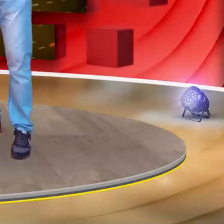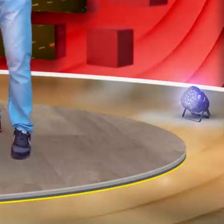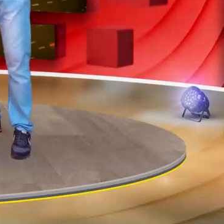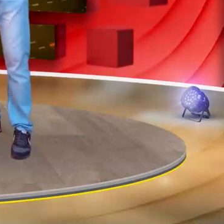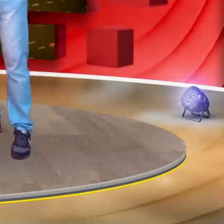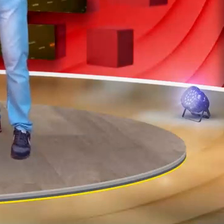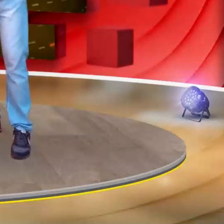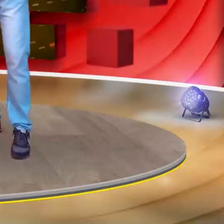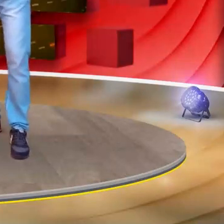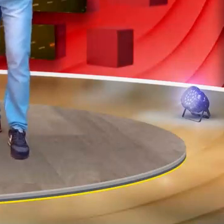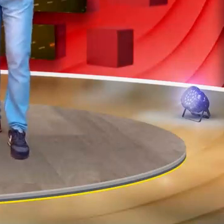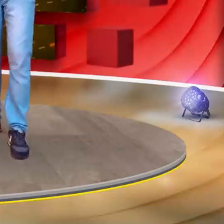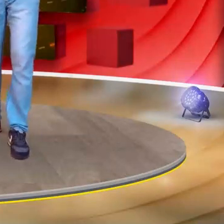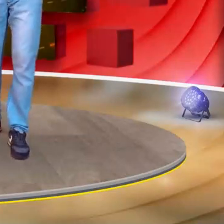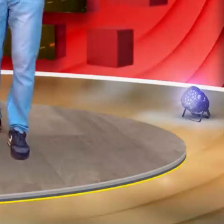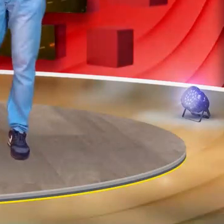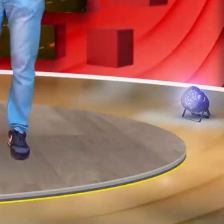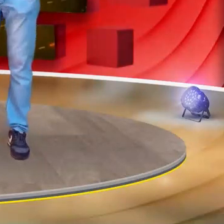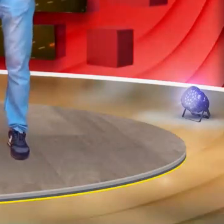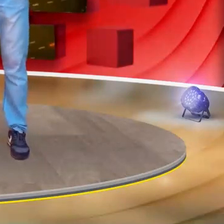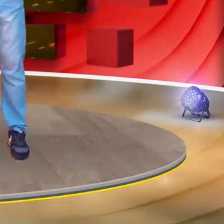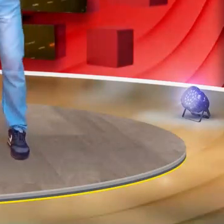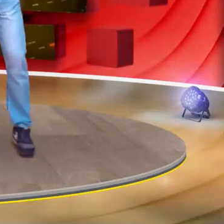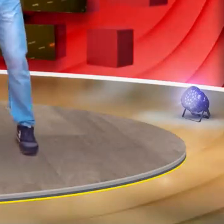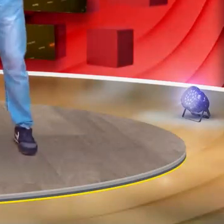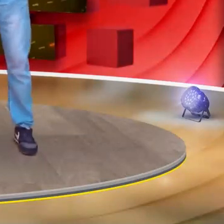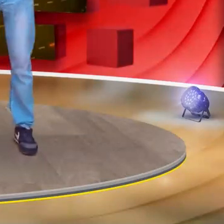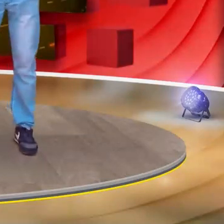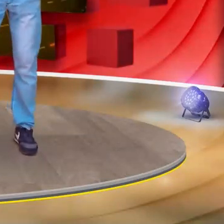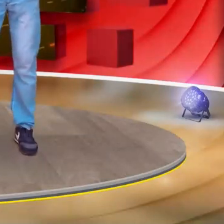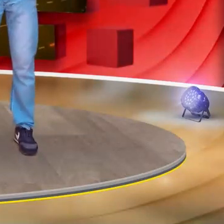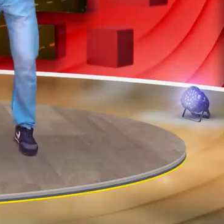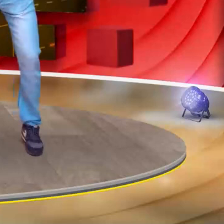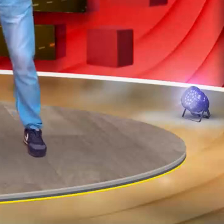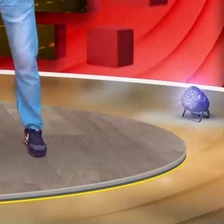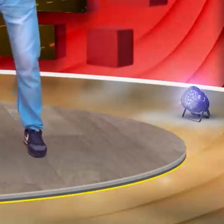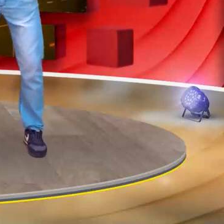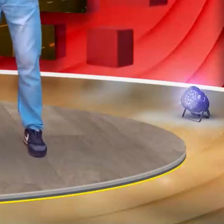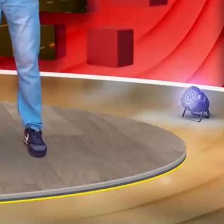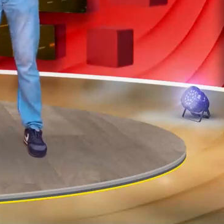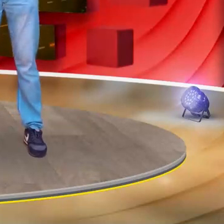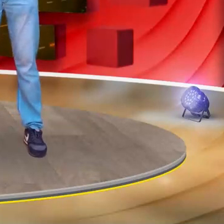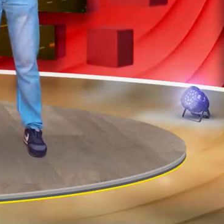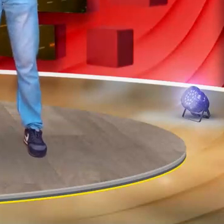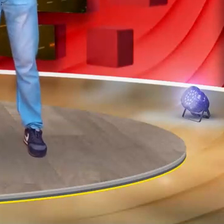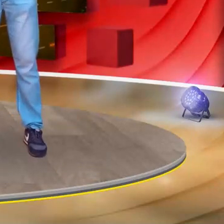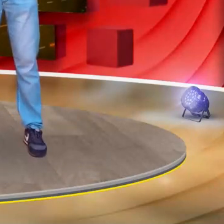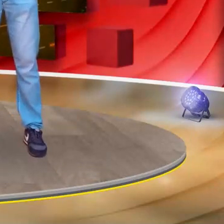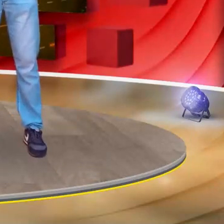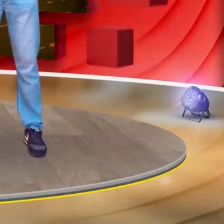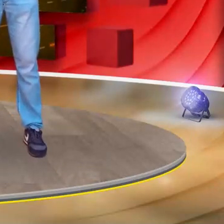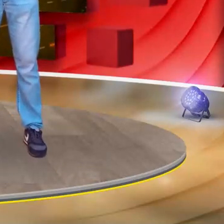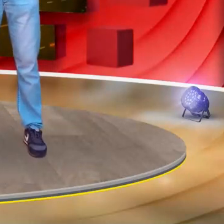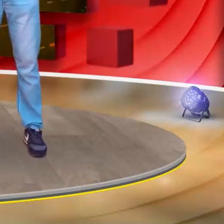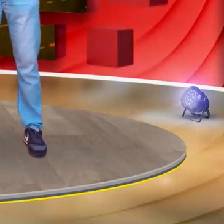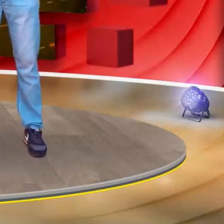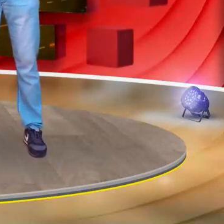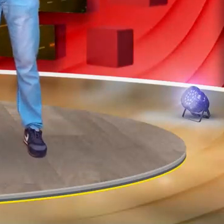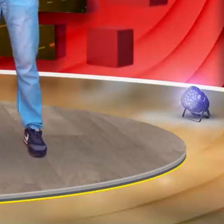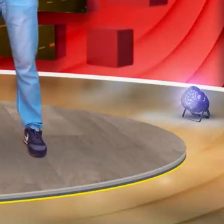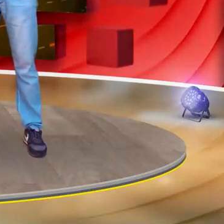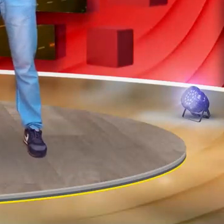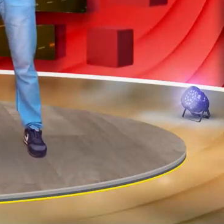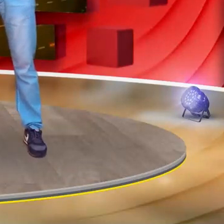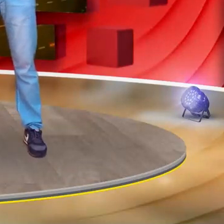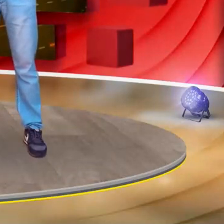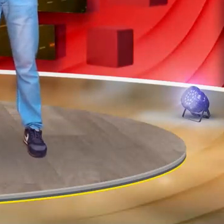Como? Ficou super. Eu já me senti num outro espaço, né? Numa outra dimensão. E na hora do quiz, o